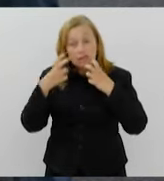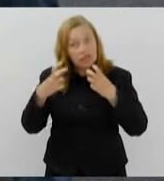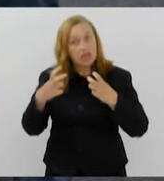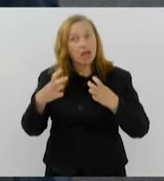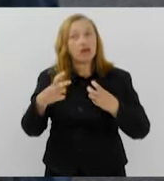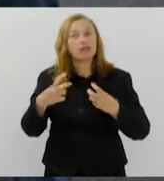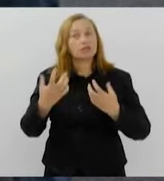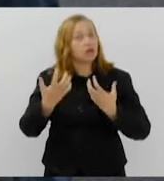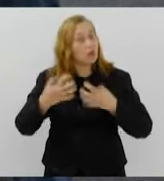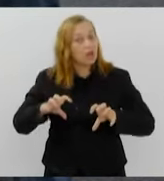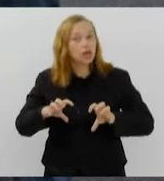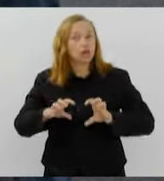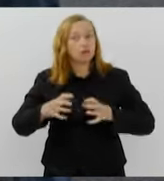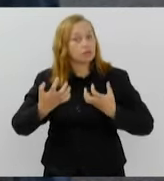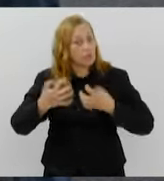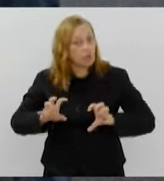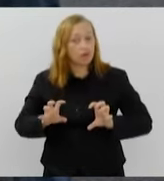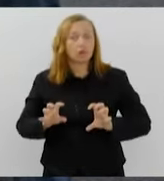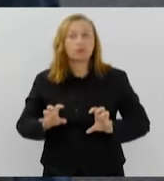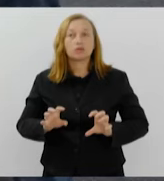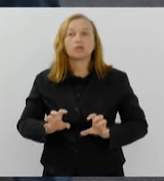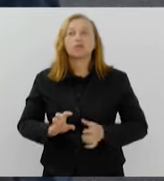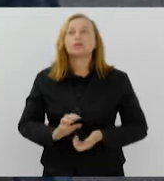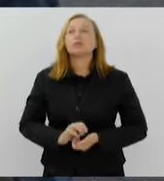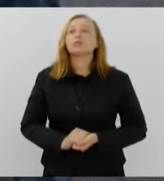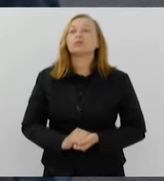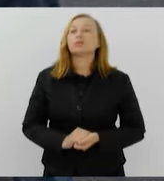quero né não quero